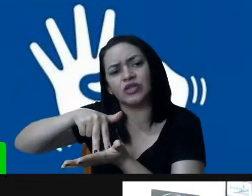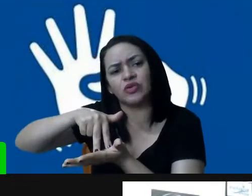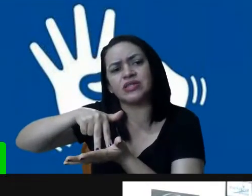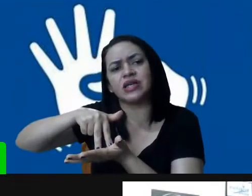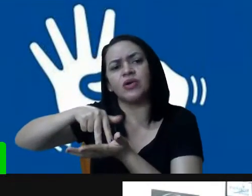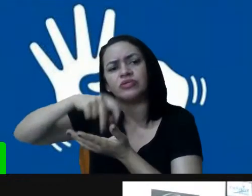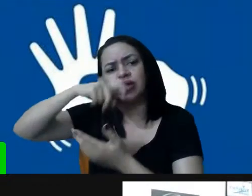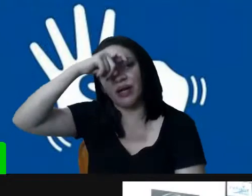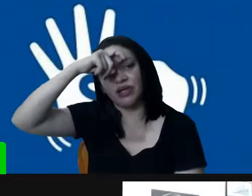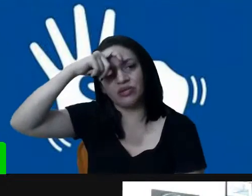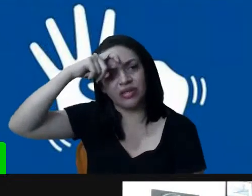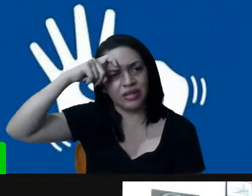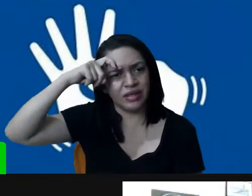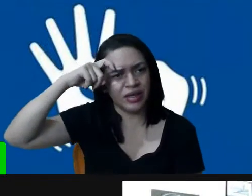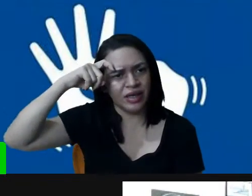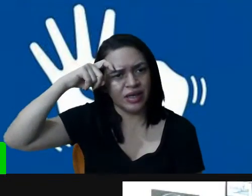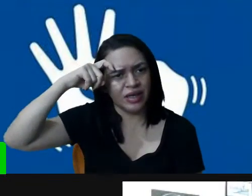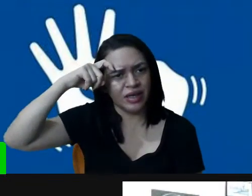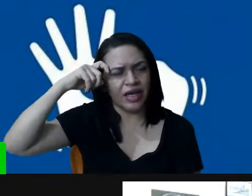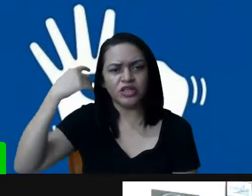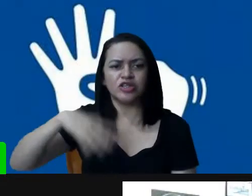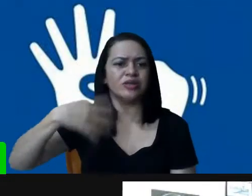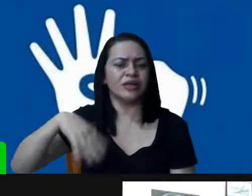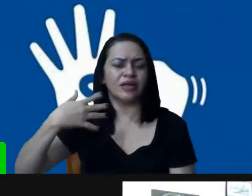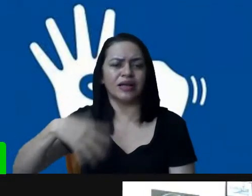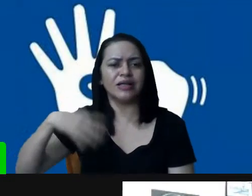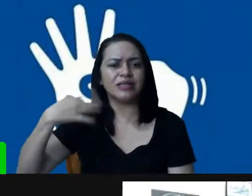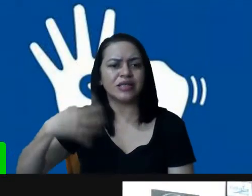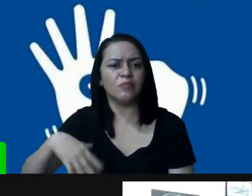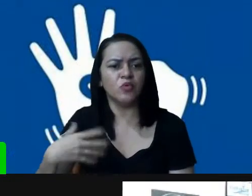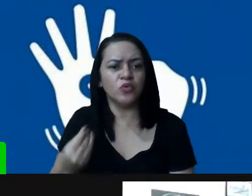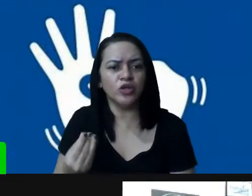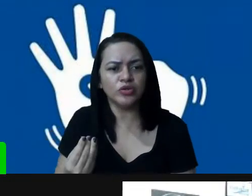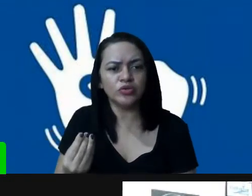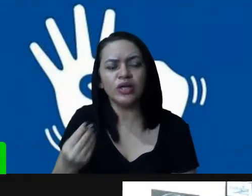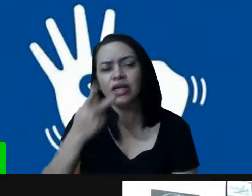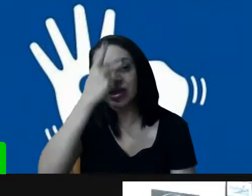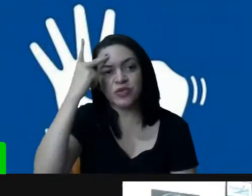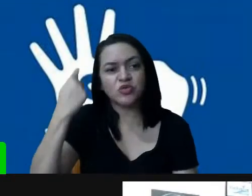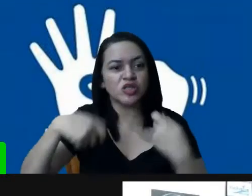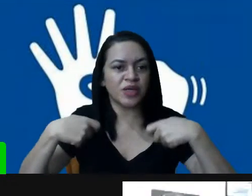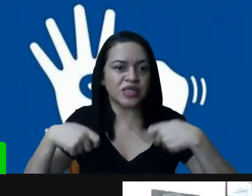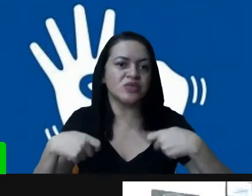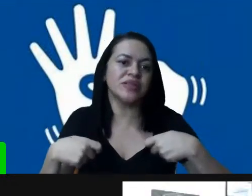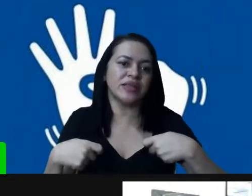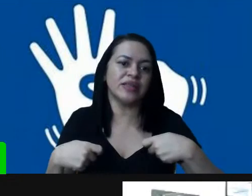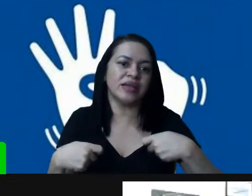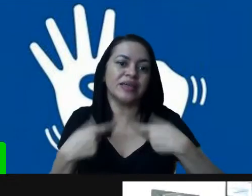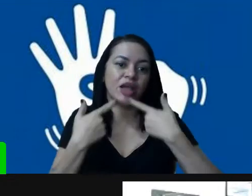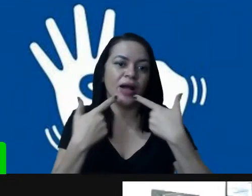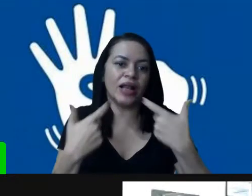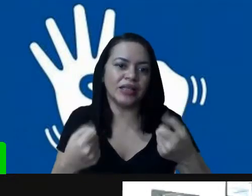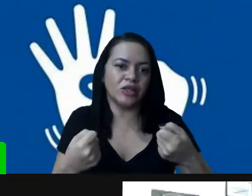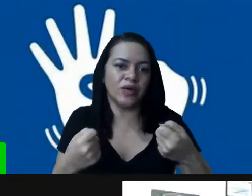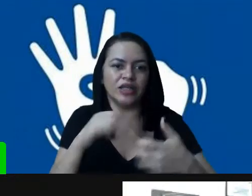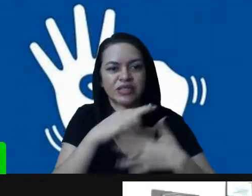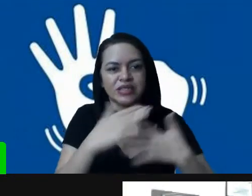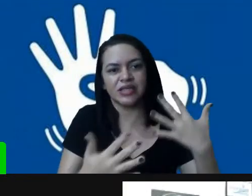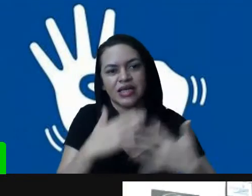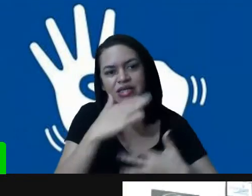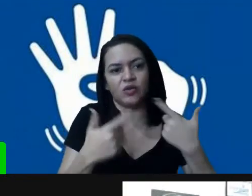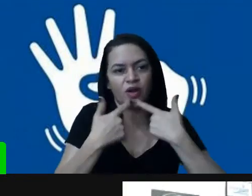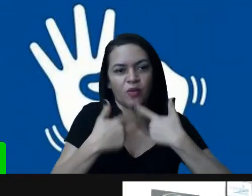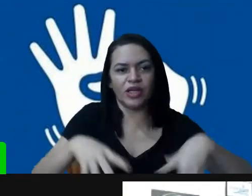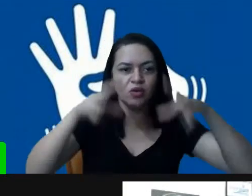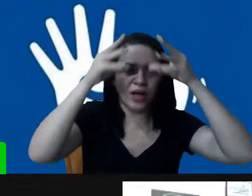naquela atuação, é um trabalho que realmente a gente cansa muito e as pessoas precisam entender que é uma língua. A língua de sinais,